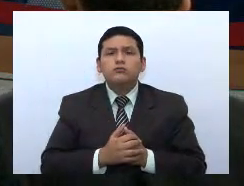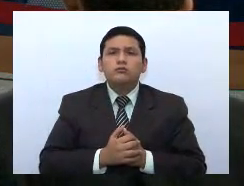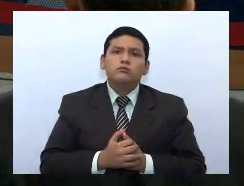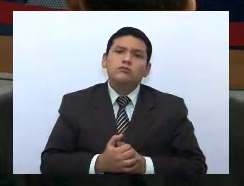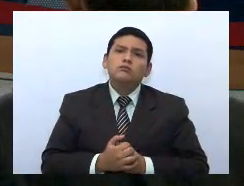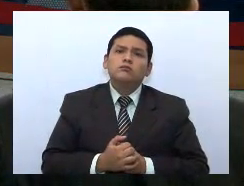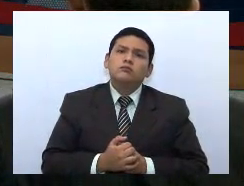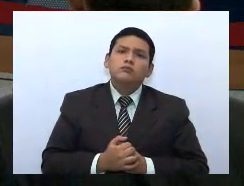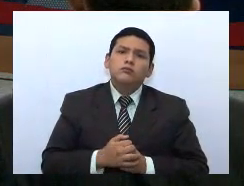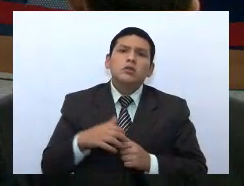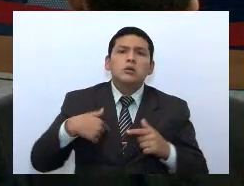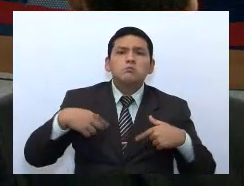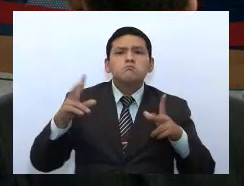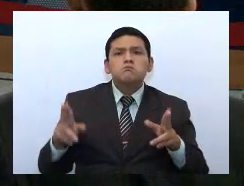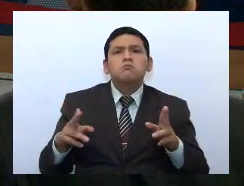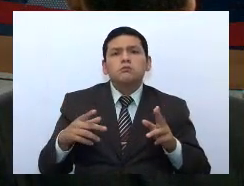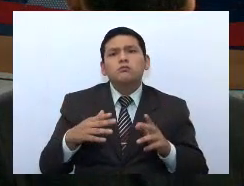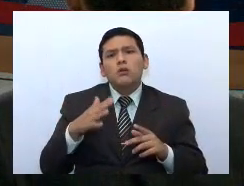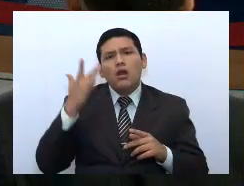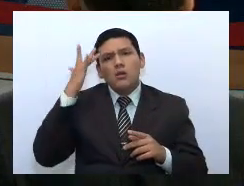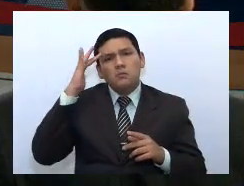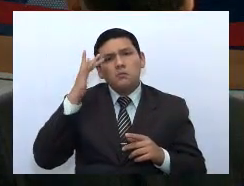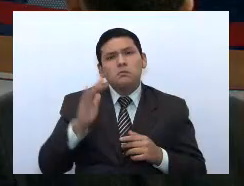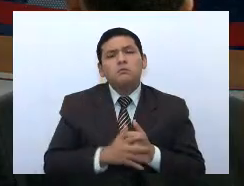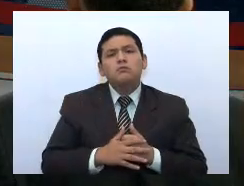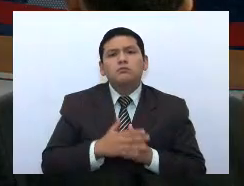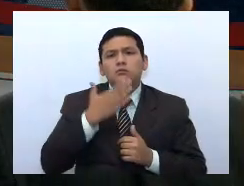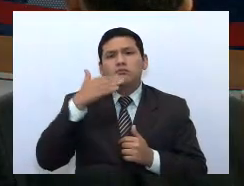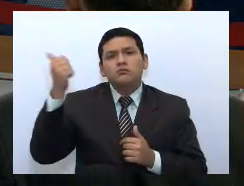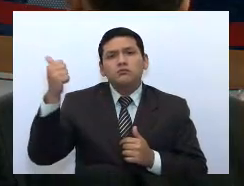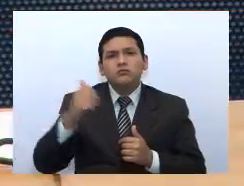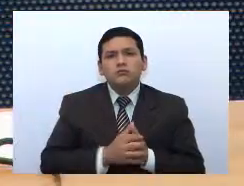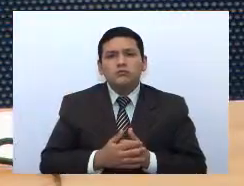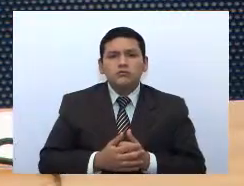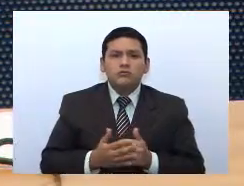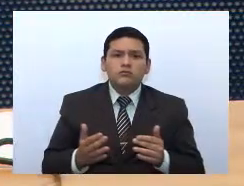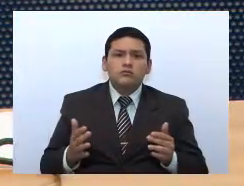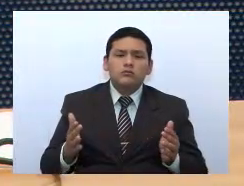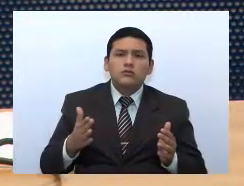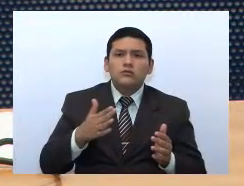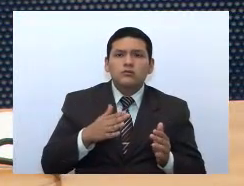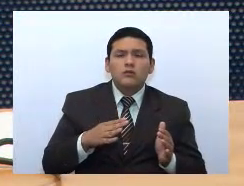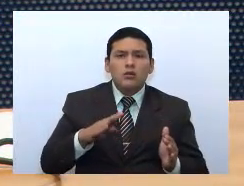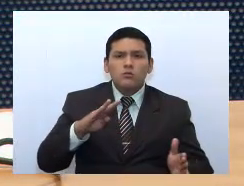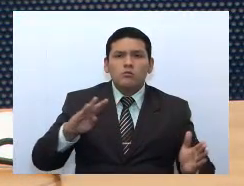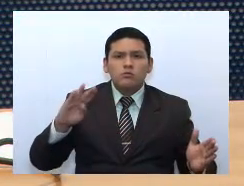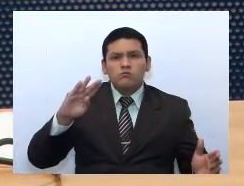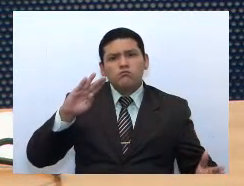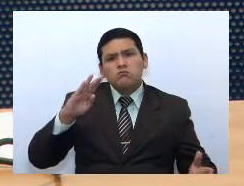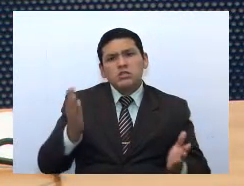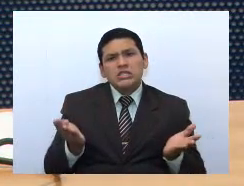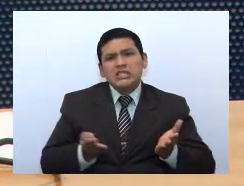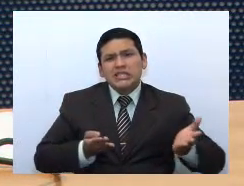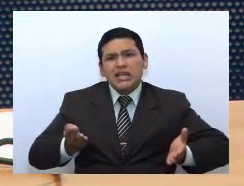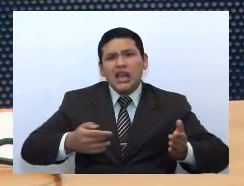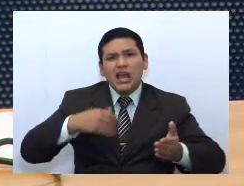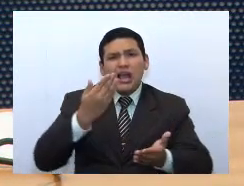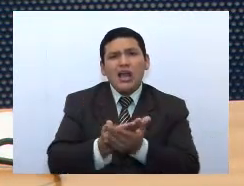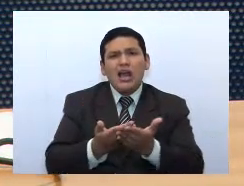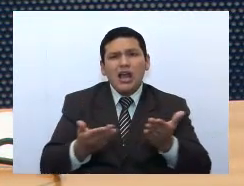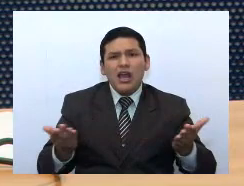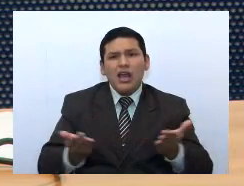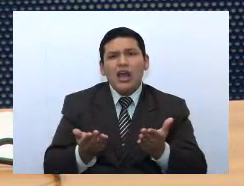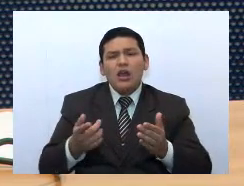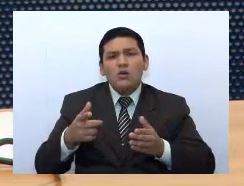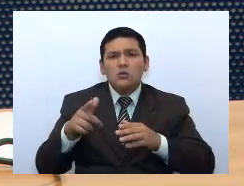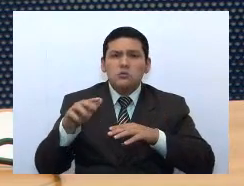feita a mesma coisa. Até o momento, não foi remarcado por falta de nenhum secretário adjunto, seu Lércio. O que o senhor falou não condiz